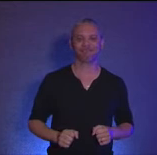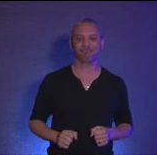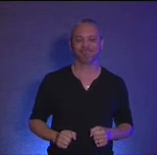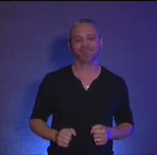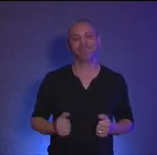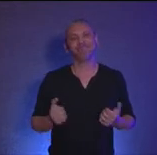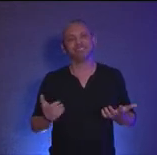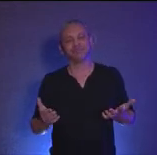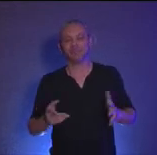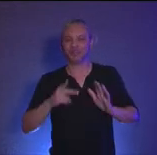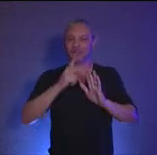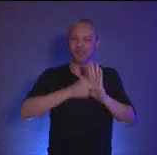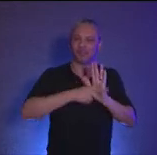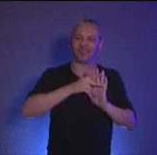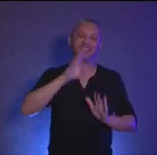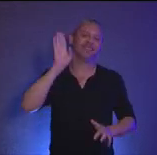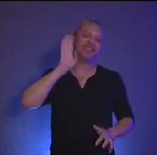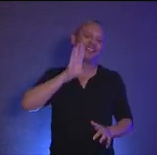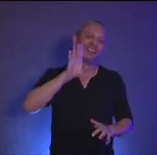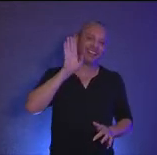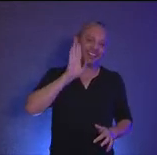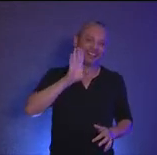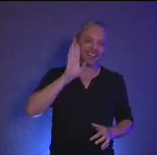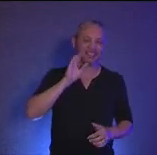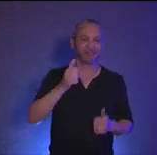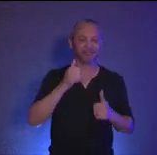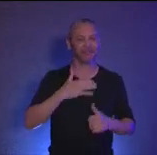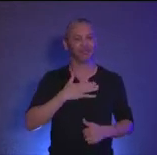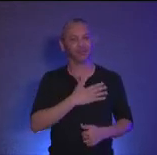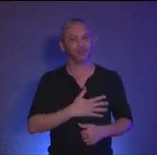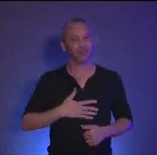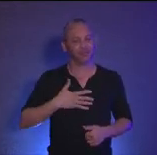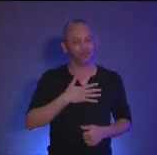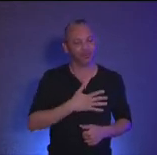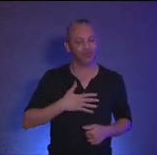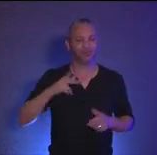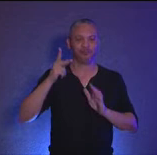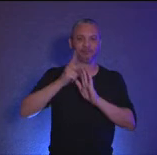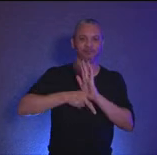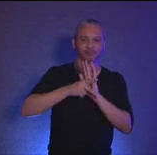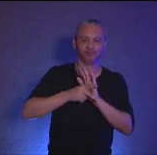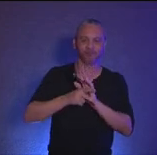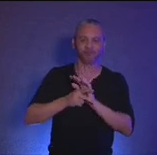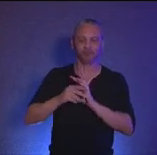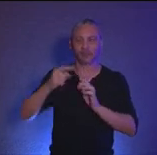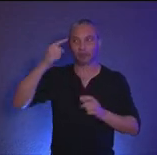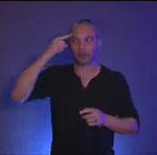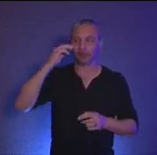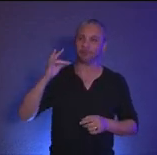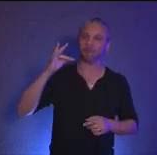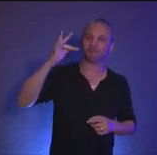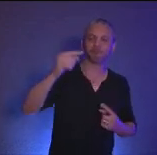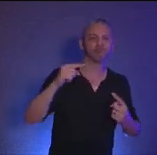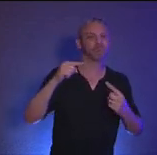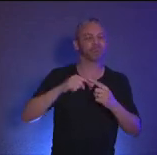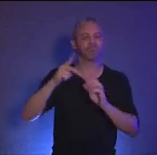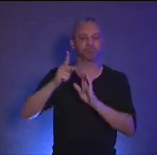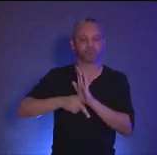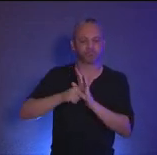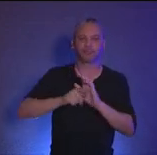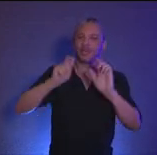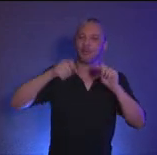Pô, eu acho que foi um projeto muito legal mesmo. A gente também tem muito orgulho desse projeto. A gente vê muito futuro nele. Ele tem